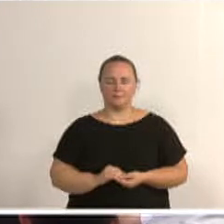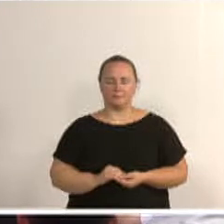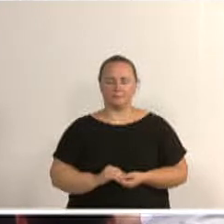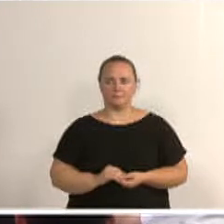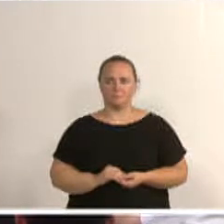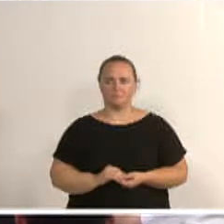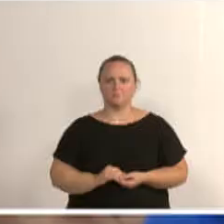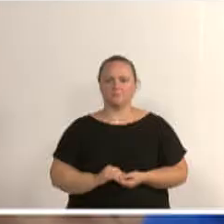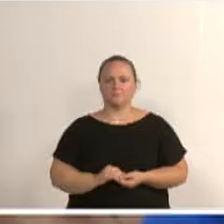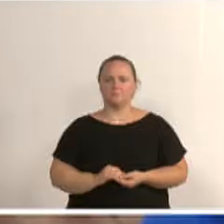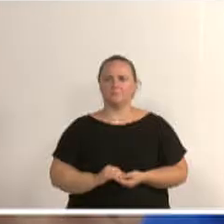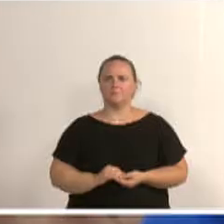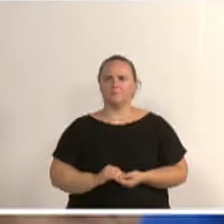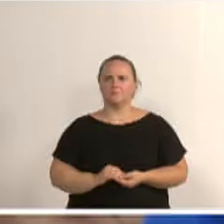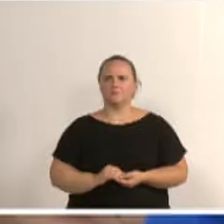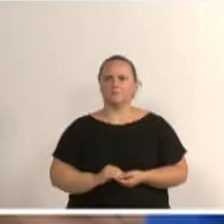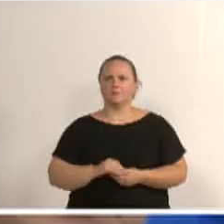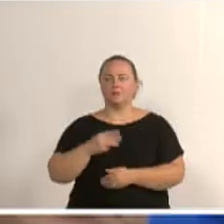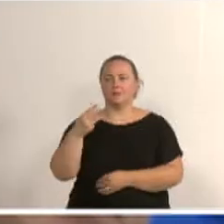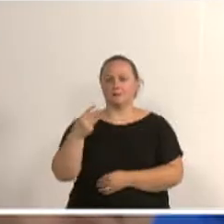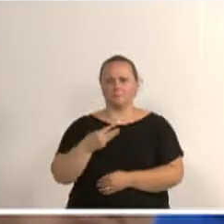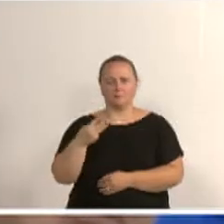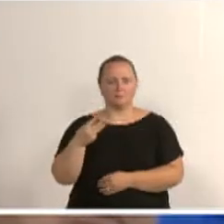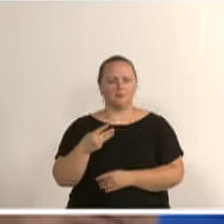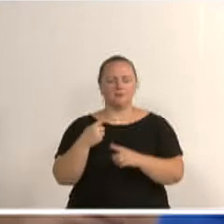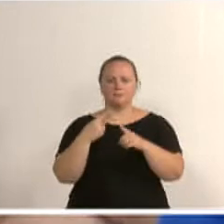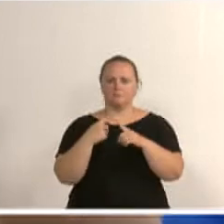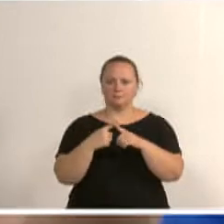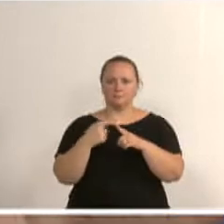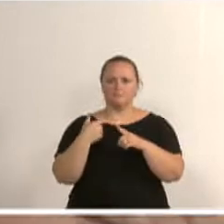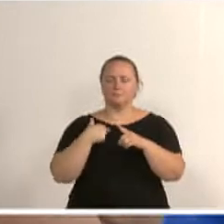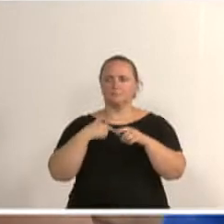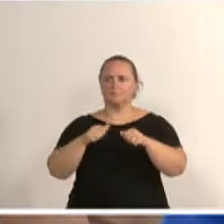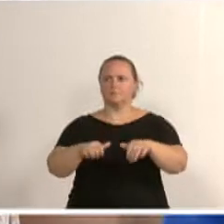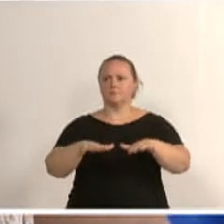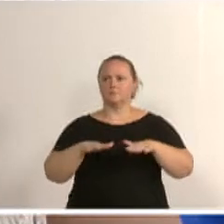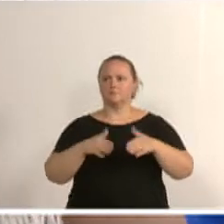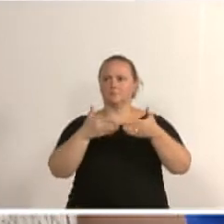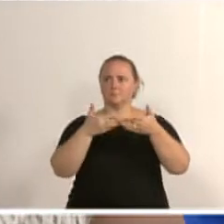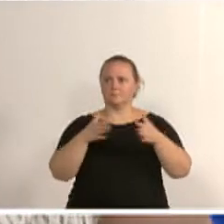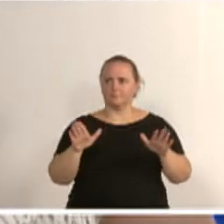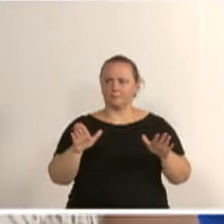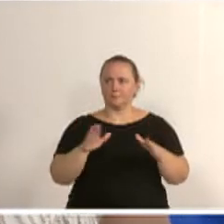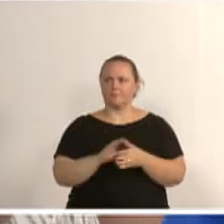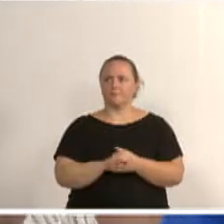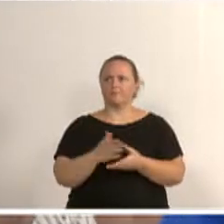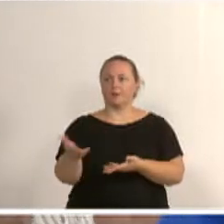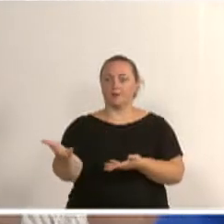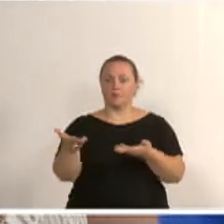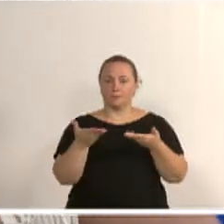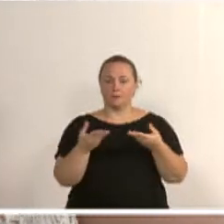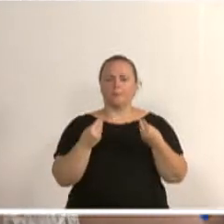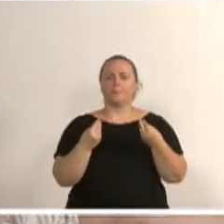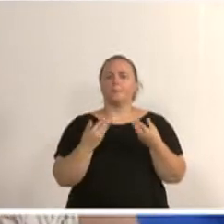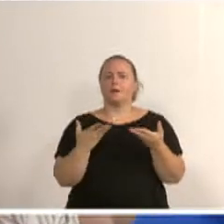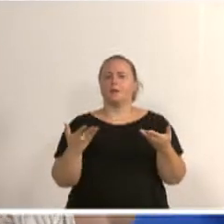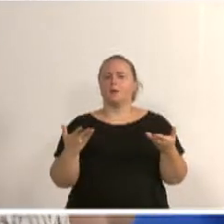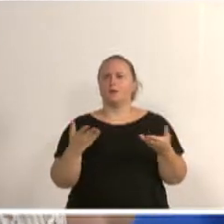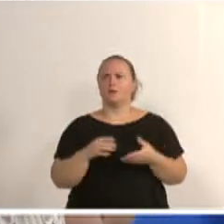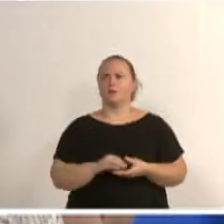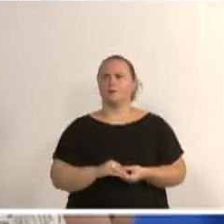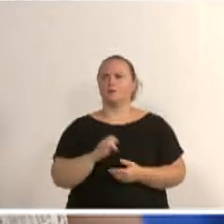Bom, é a terceira vez que eu venho numa audiência pública. Então, assim, ó, é chamado as pessoas para uma audiência pública para quê? É só para